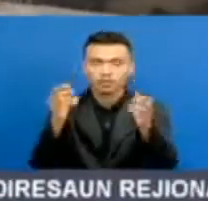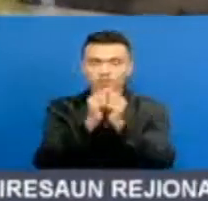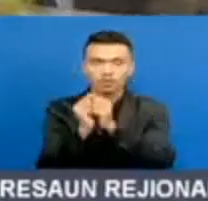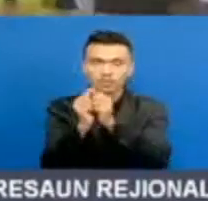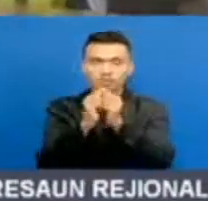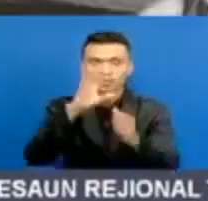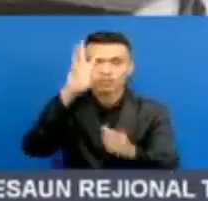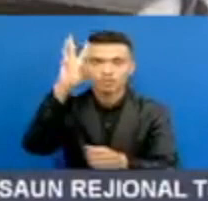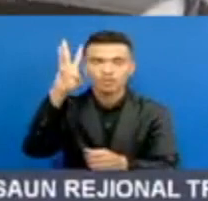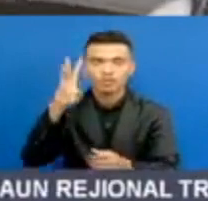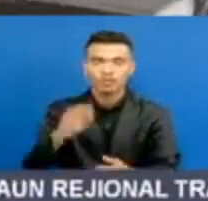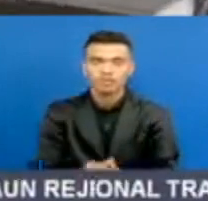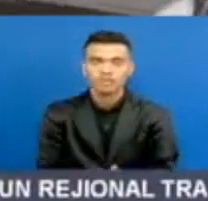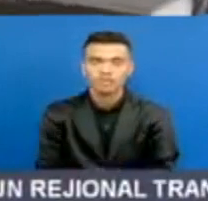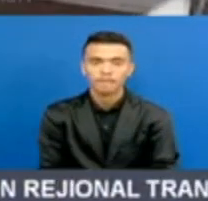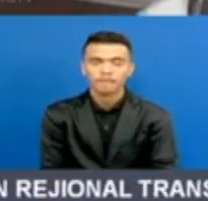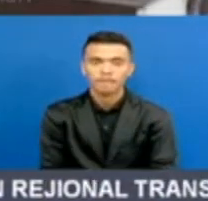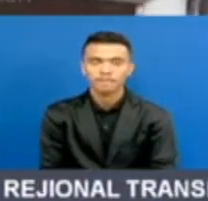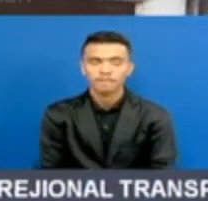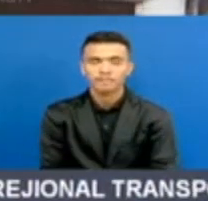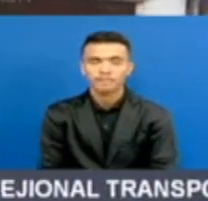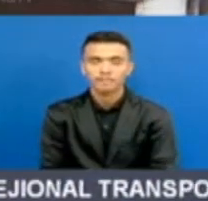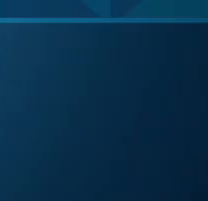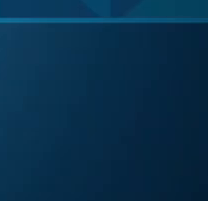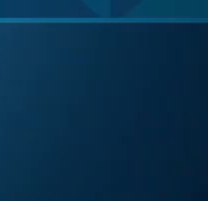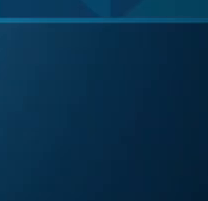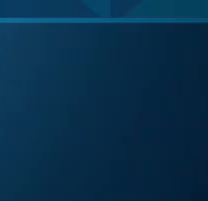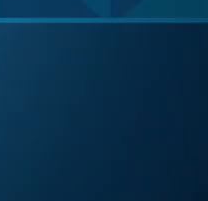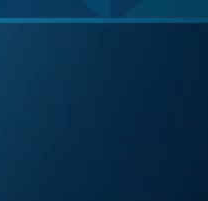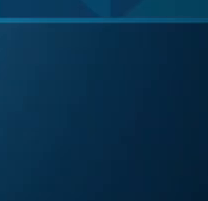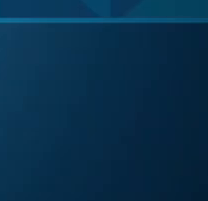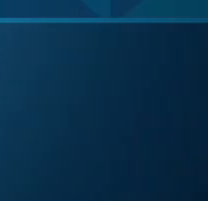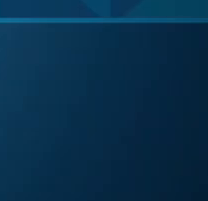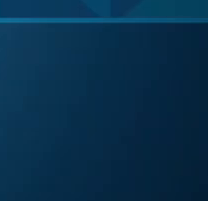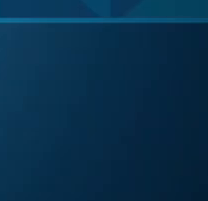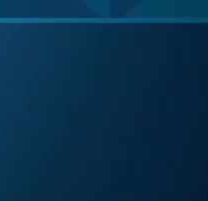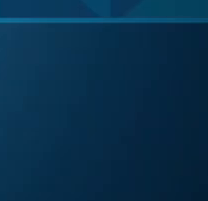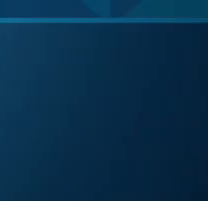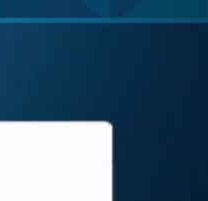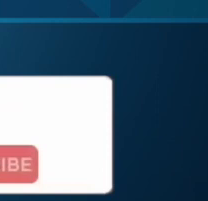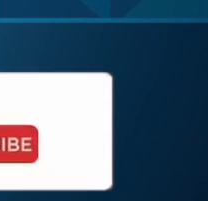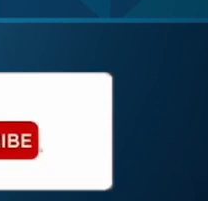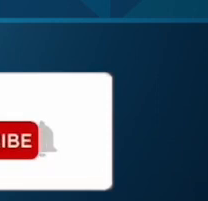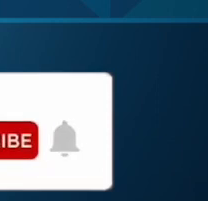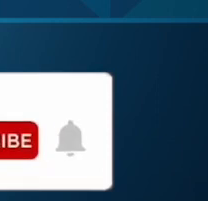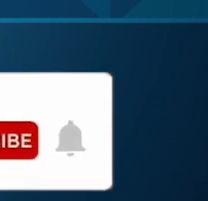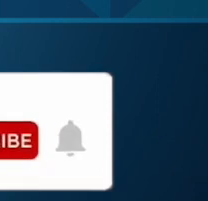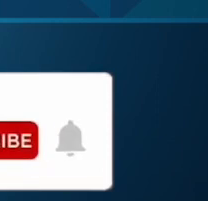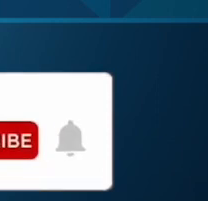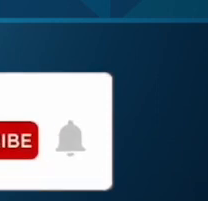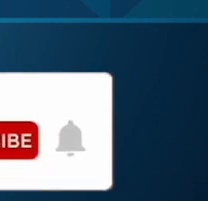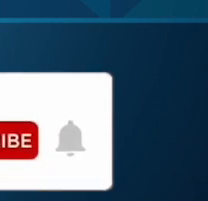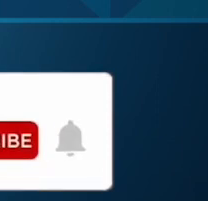Neng. Husi Baukau, Pedro Almeida, RTTLE. Atuhetan informação factuais não atuais,